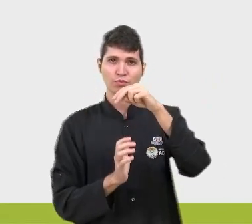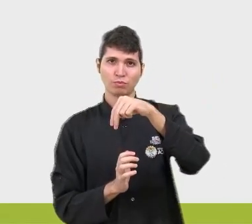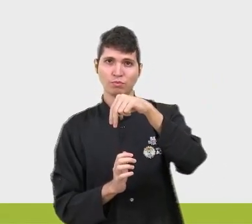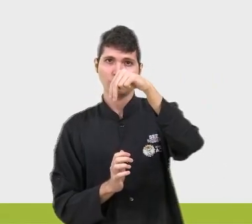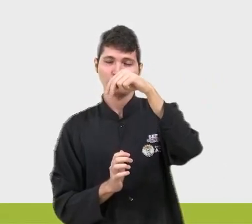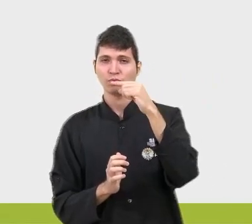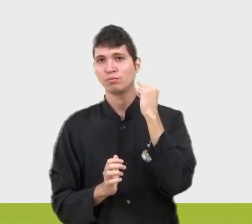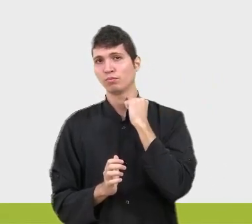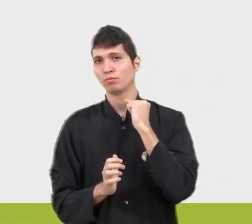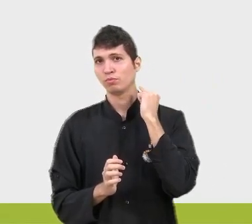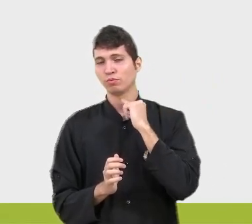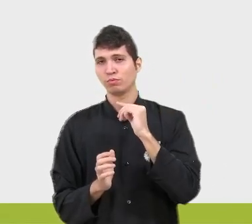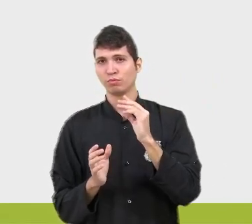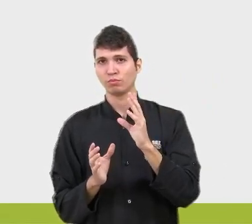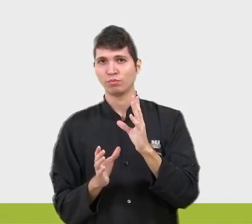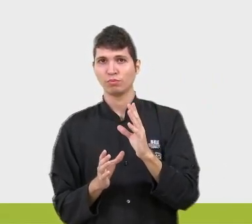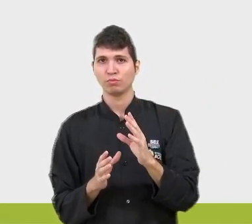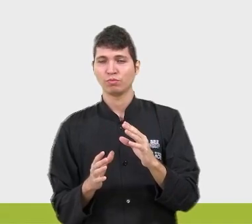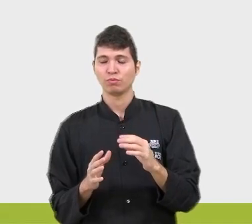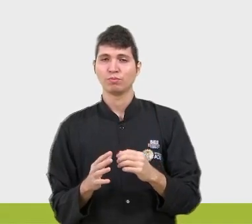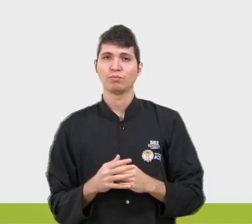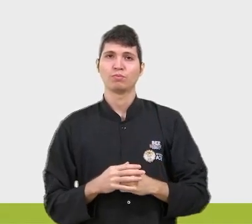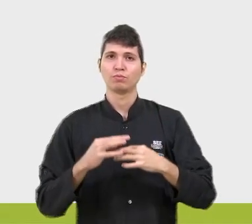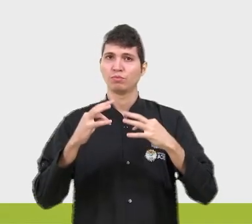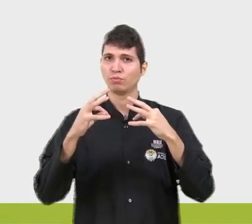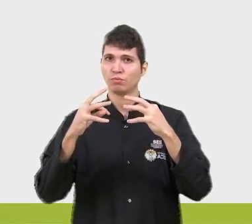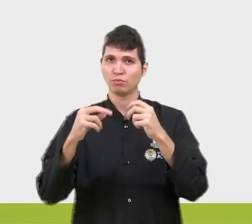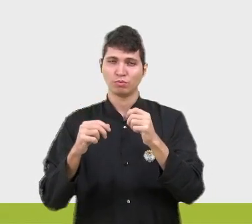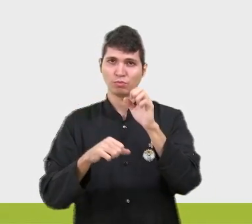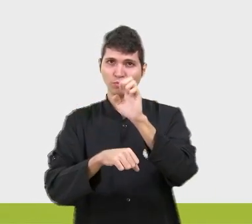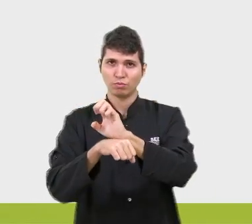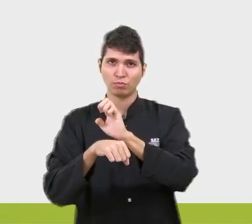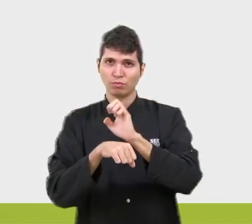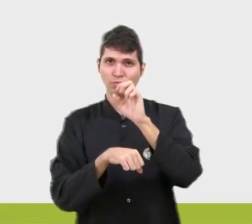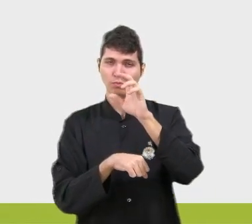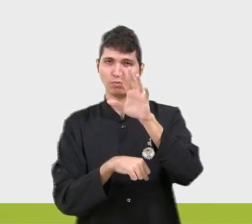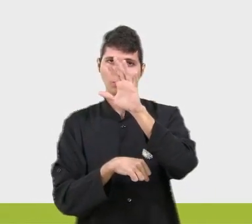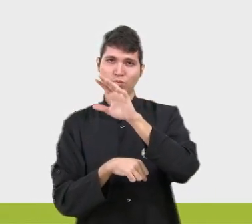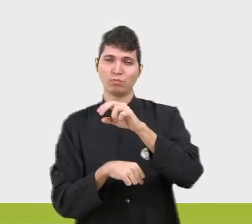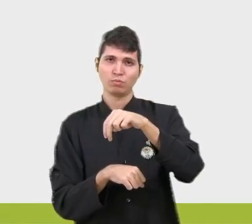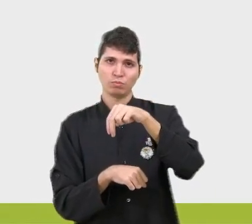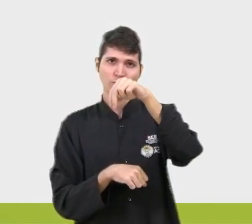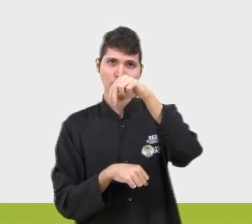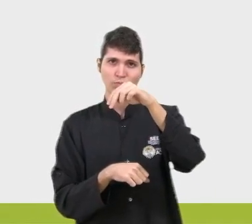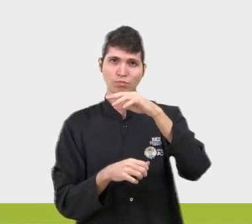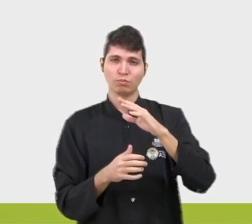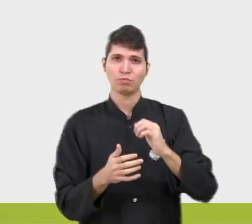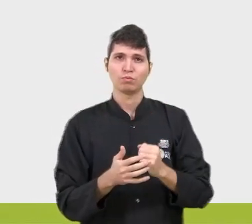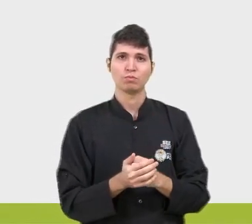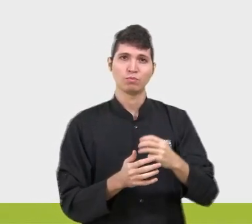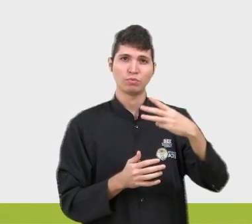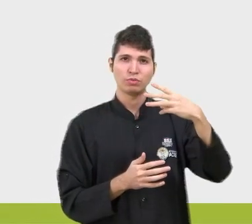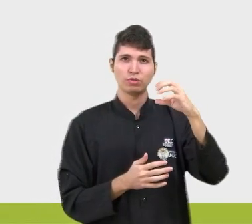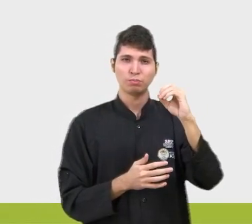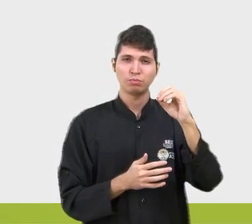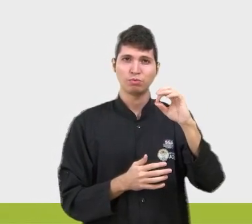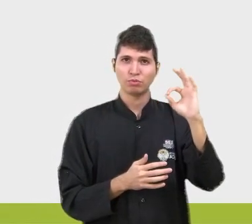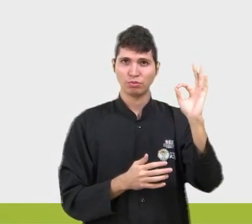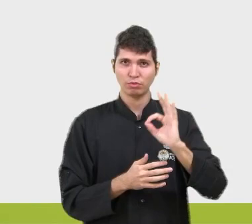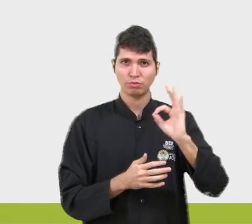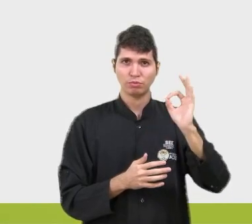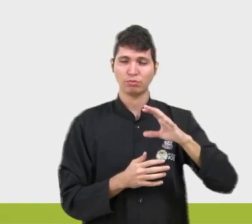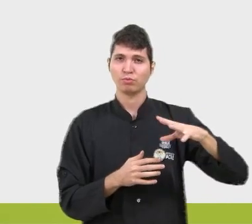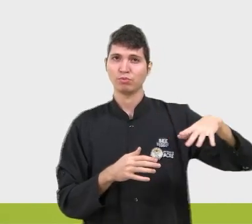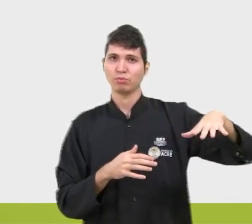incluindo todos os estados nordestinos. Abrange cerca de 30% do território nacional. Possui grandes